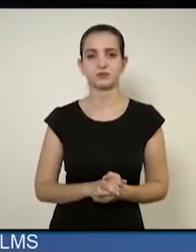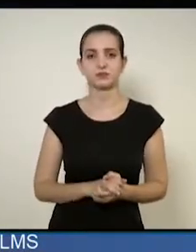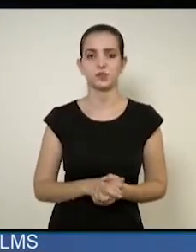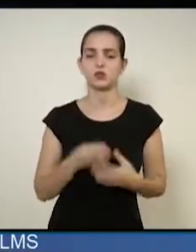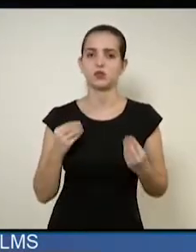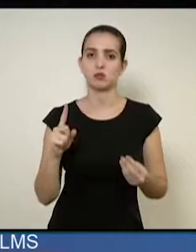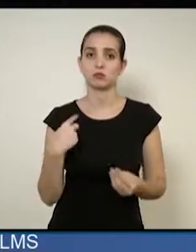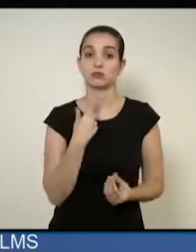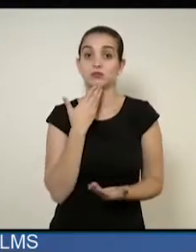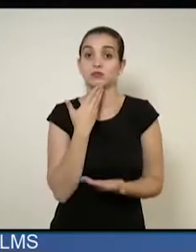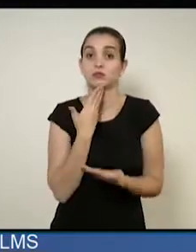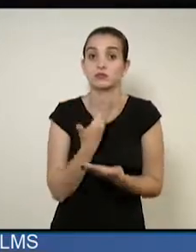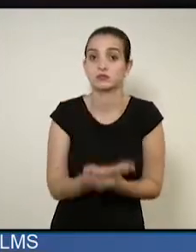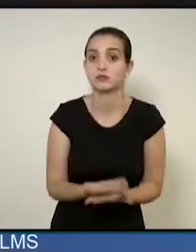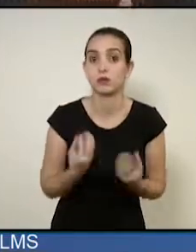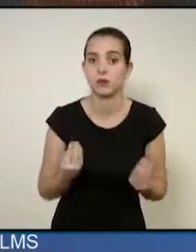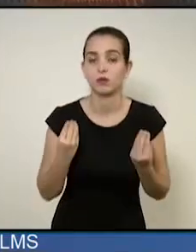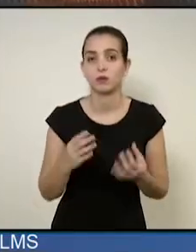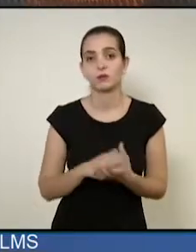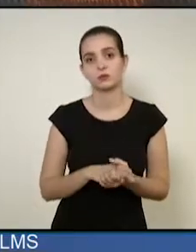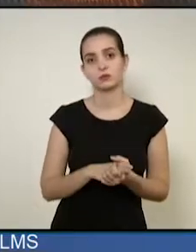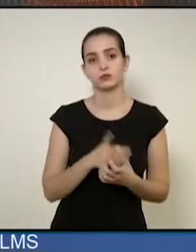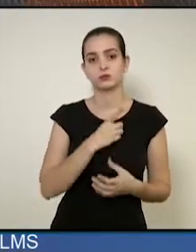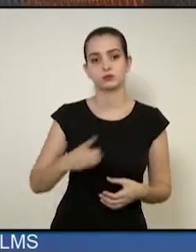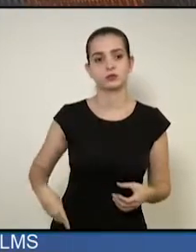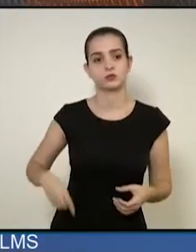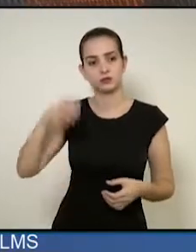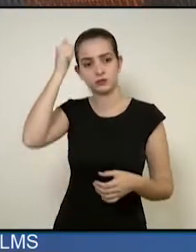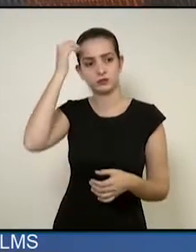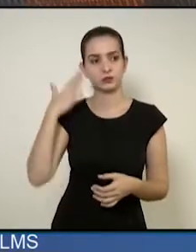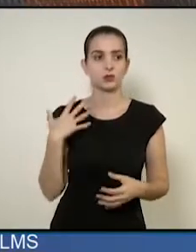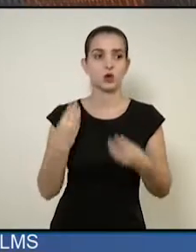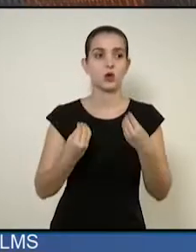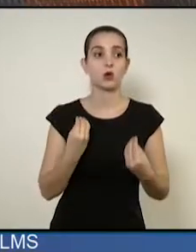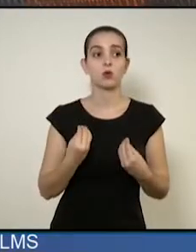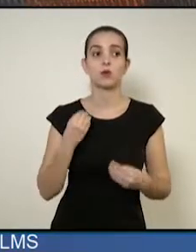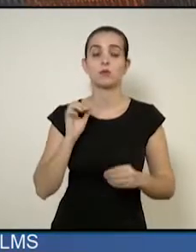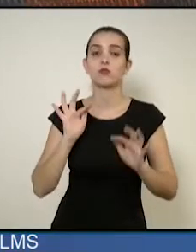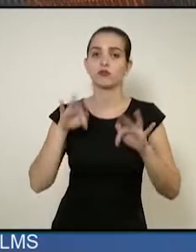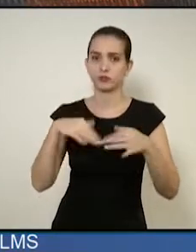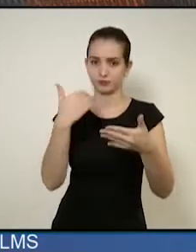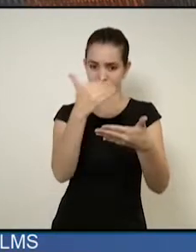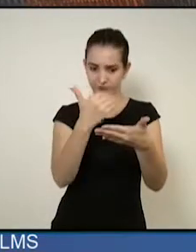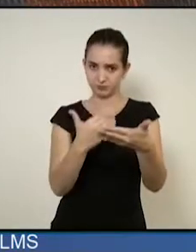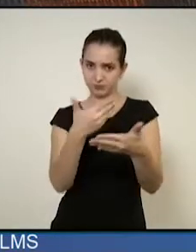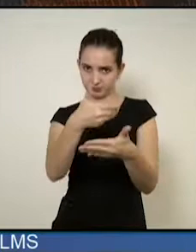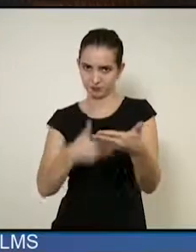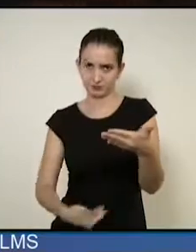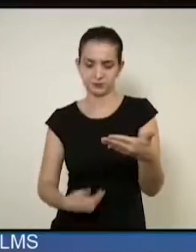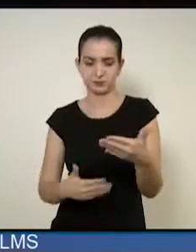estarrecido, deputada Antonieta Amorim, que diz assim no final, olha como termina o e-mail mandado.